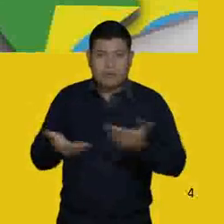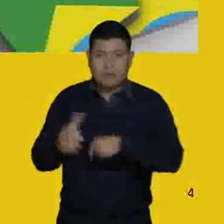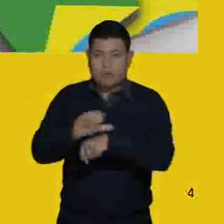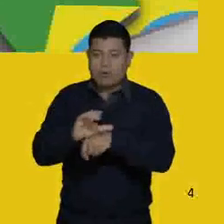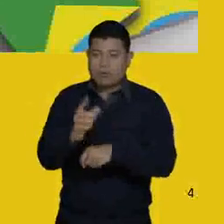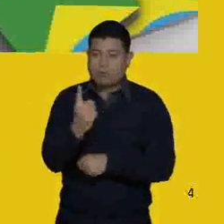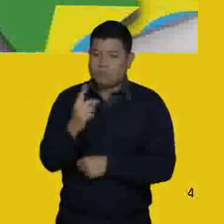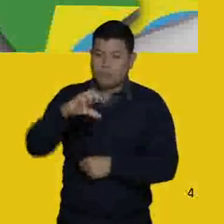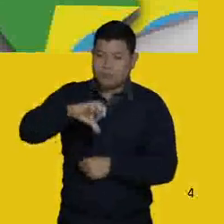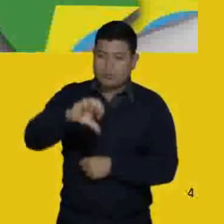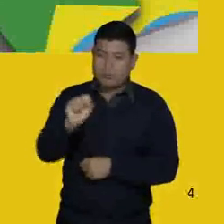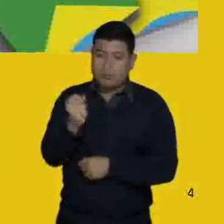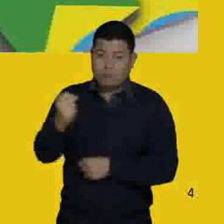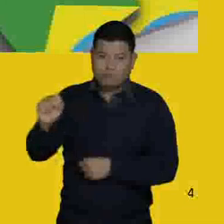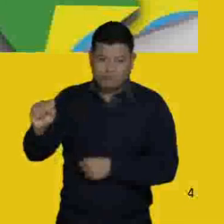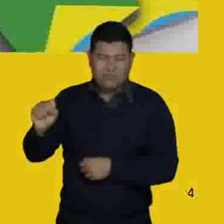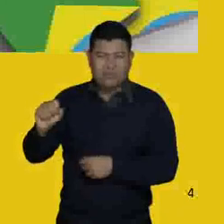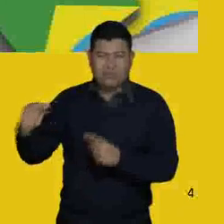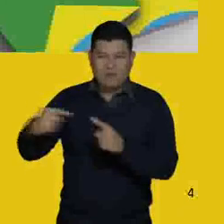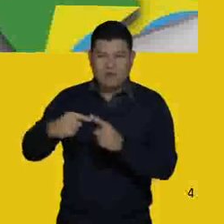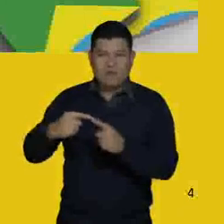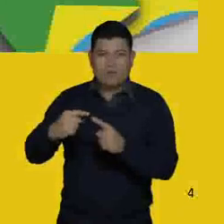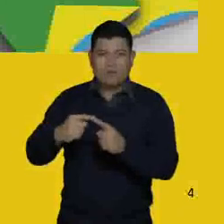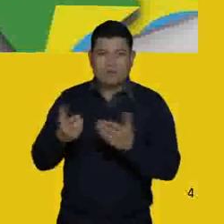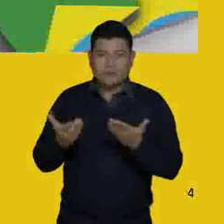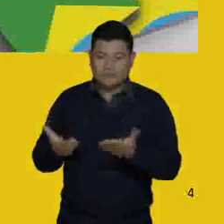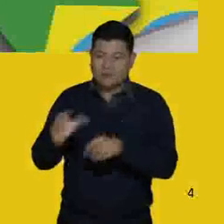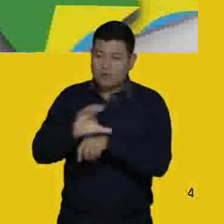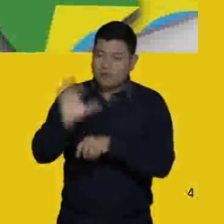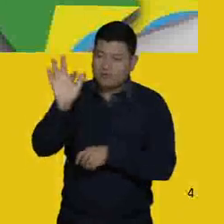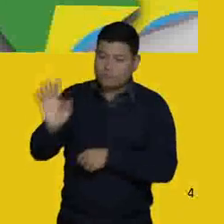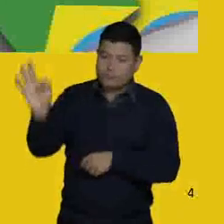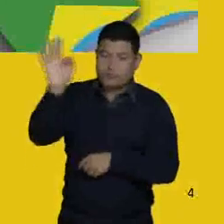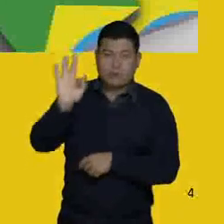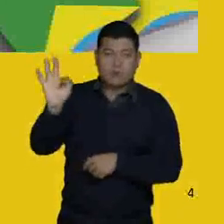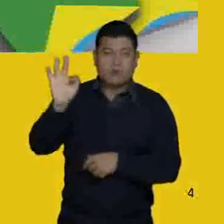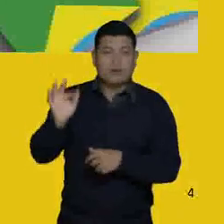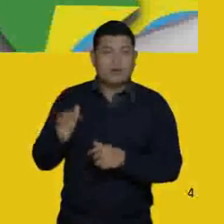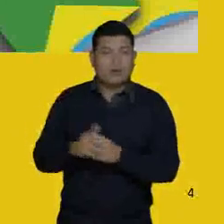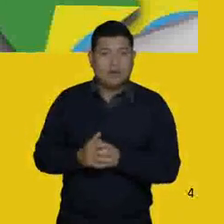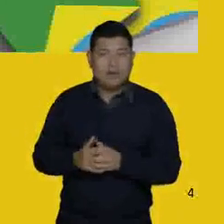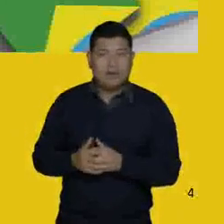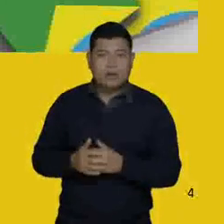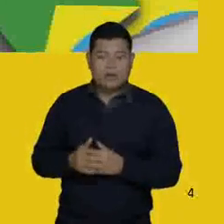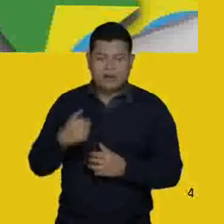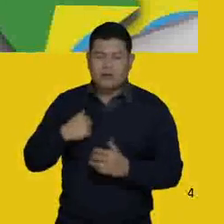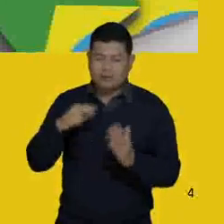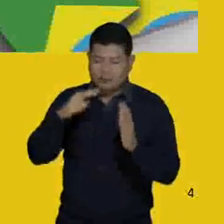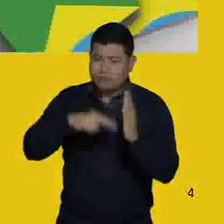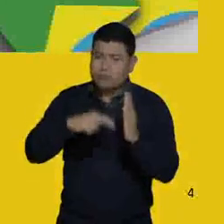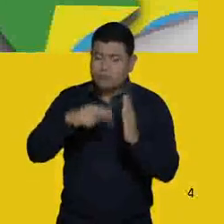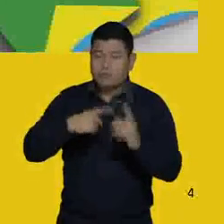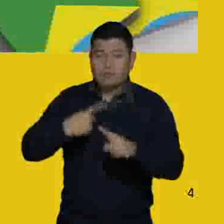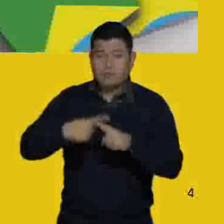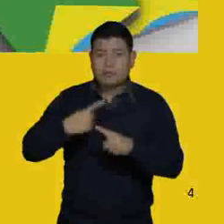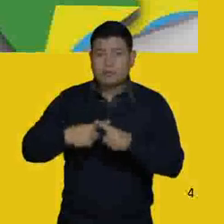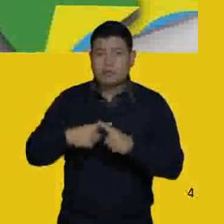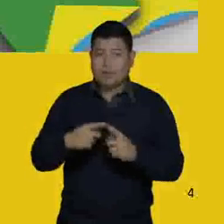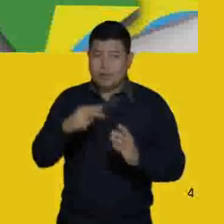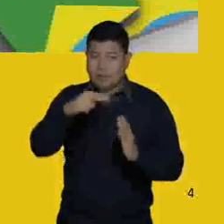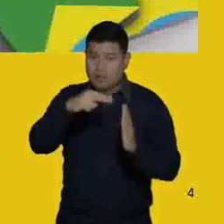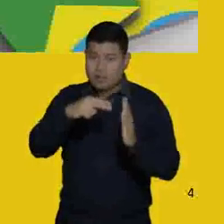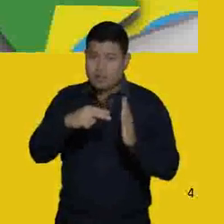1988 a nossa Constituição que fala então aqui eu vou muito ler porque eu acho que lei a gente